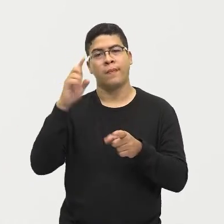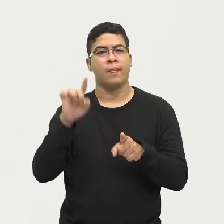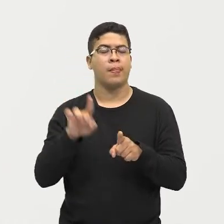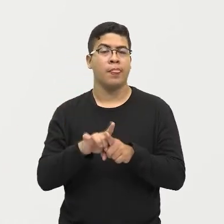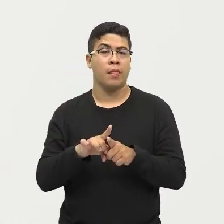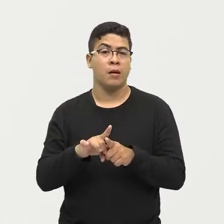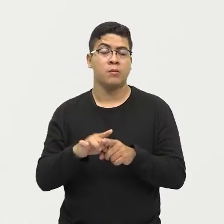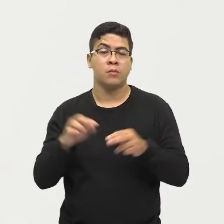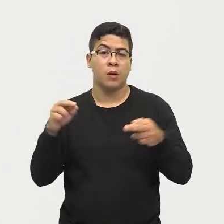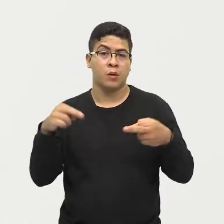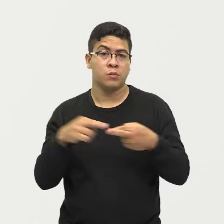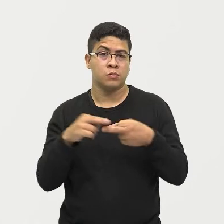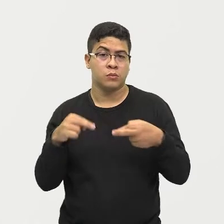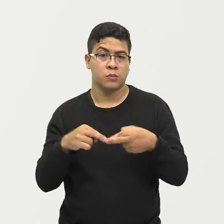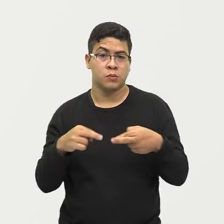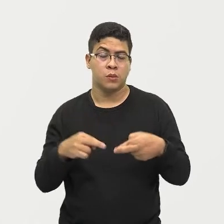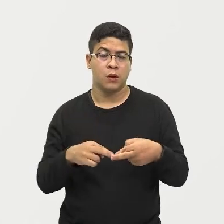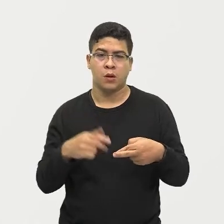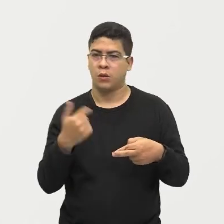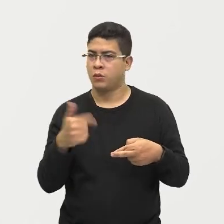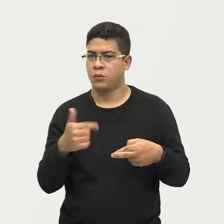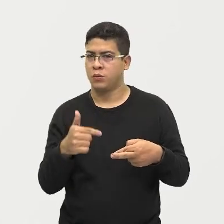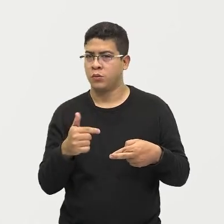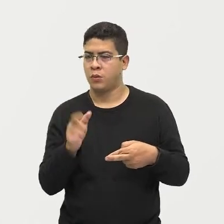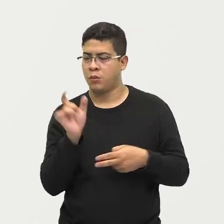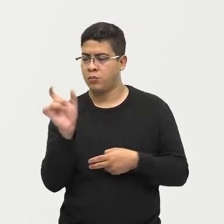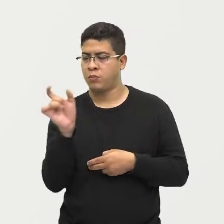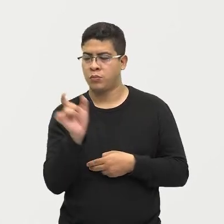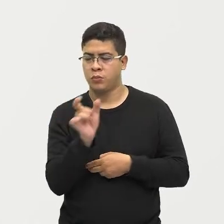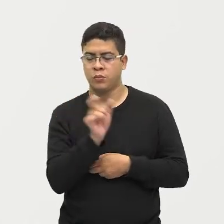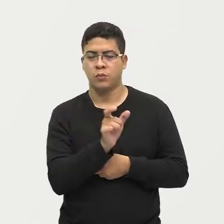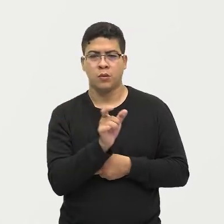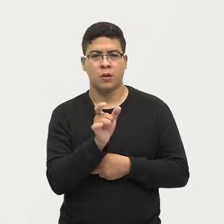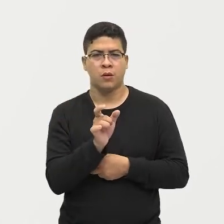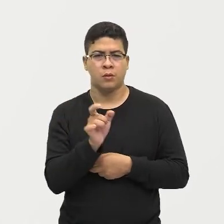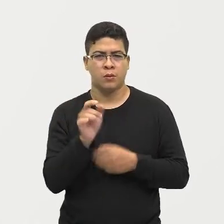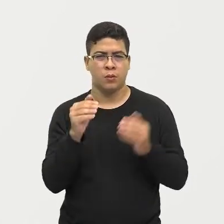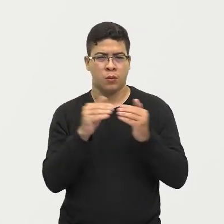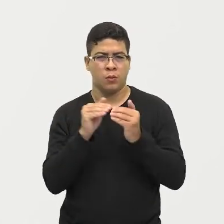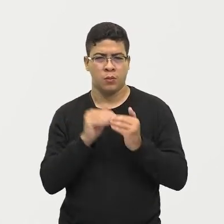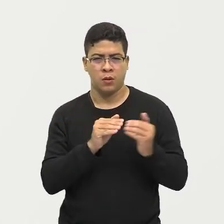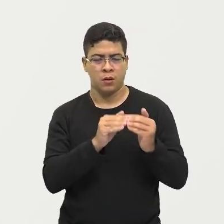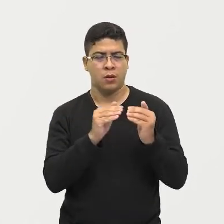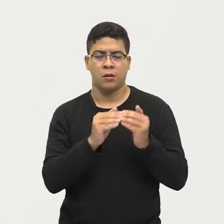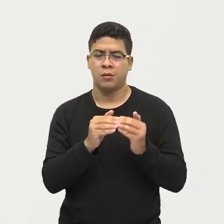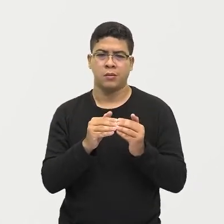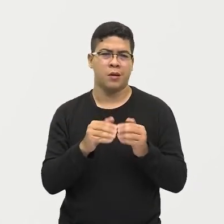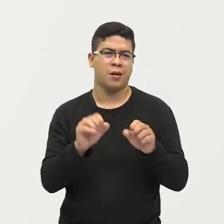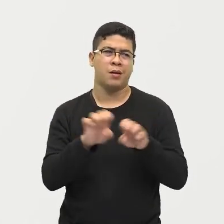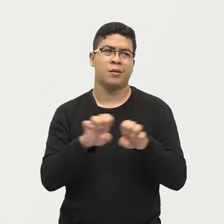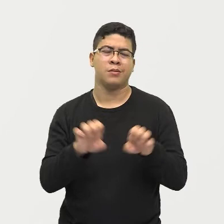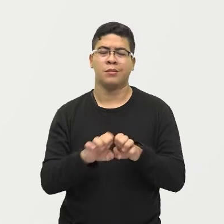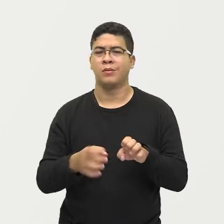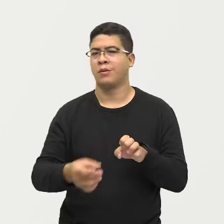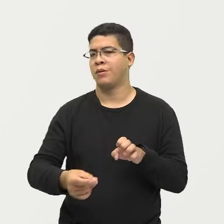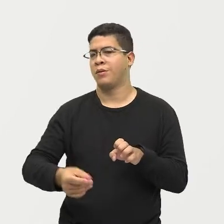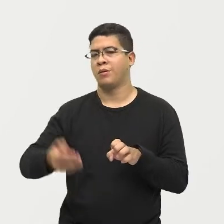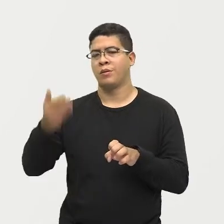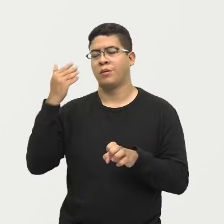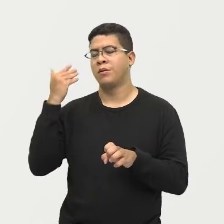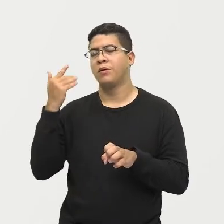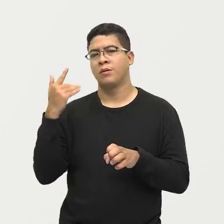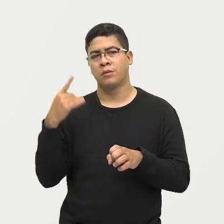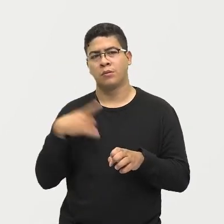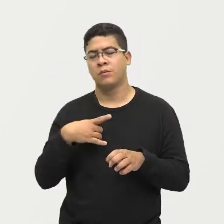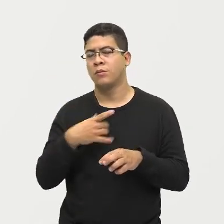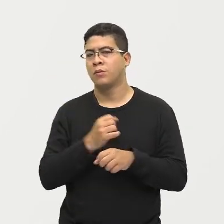ou seja, os versos não vão ter mais rima, né? Então essas estruturas antigas não vão existir mais, vão